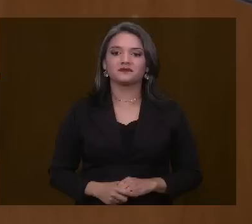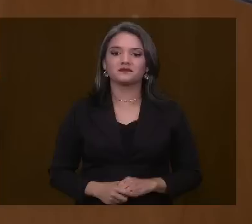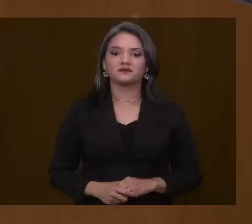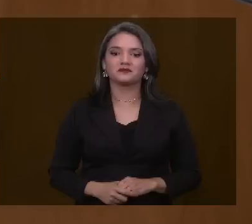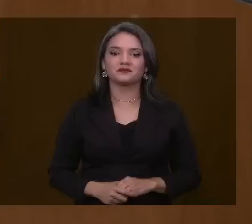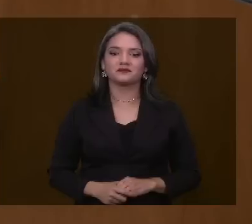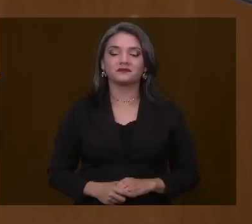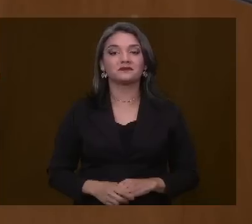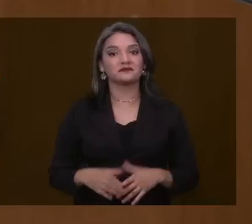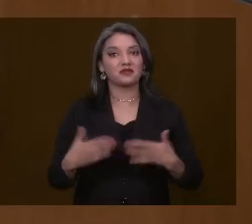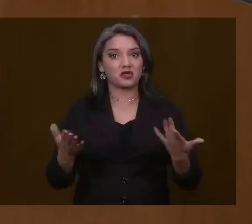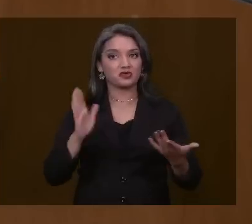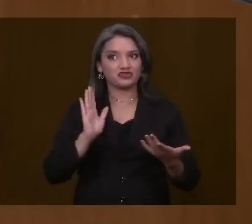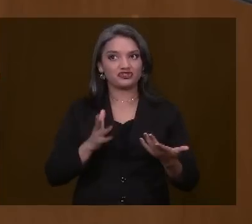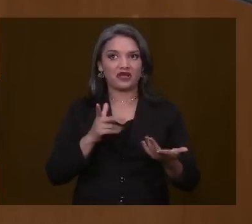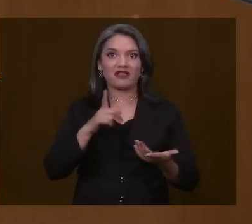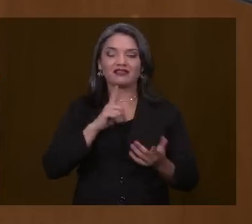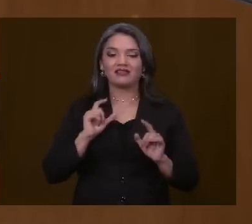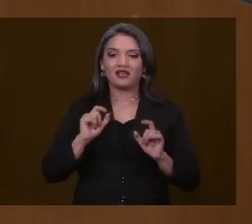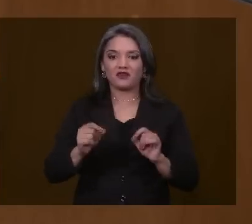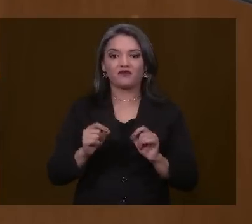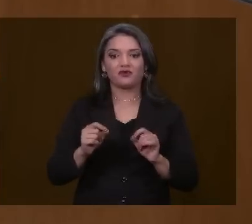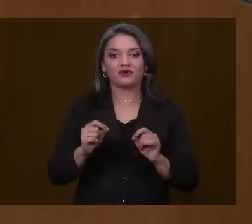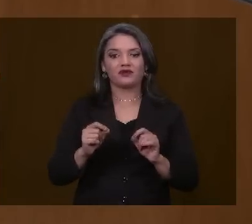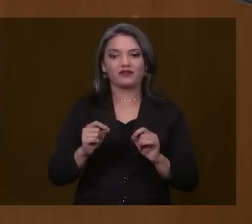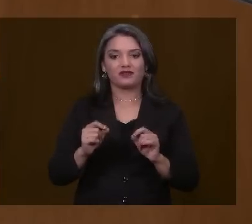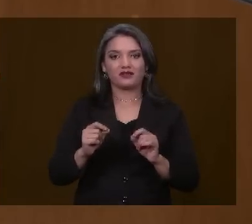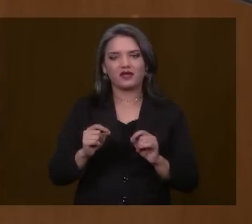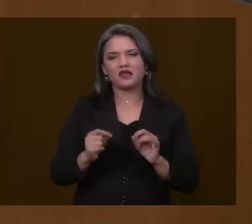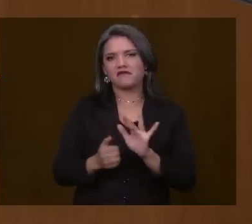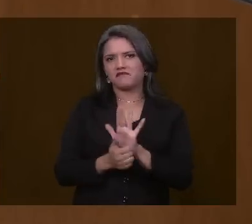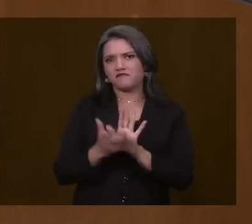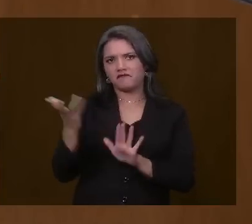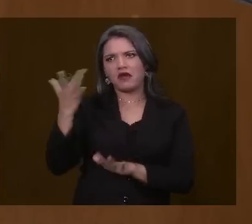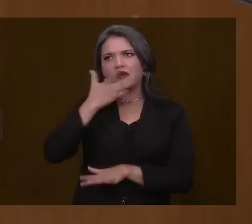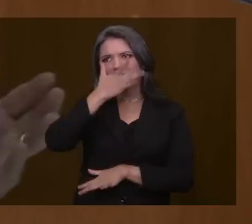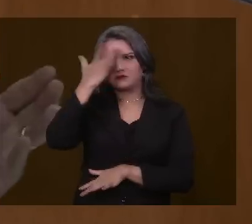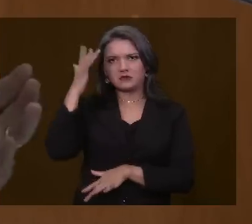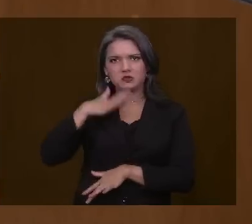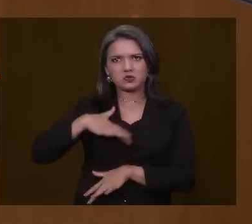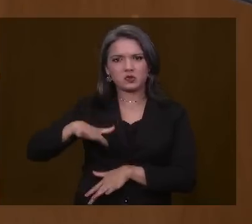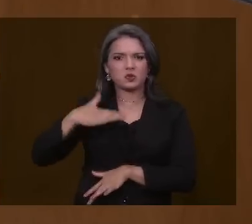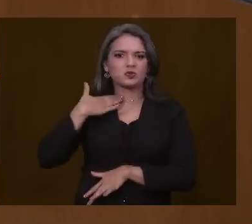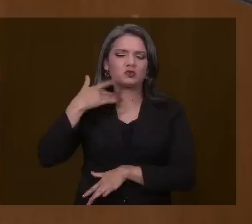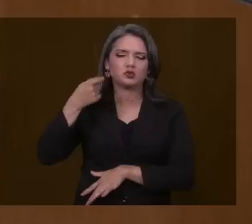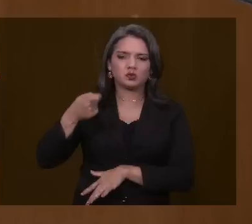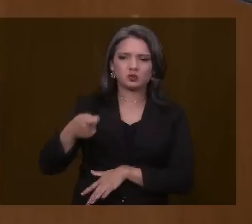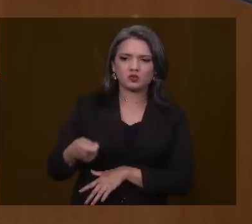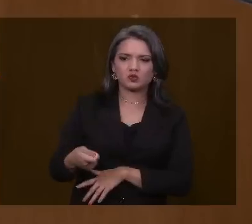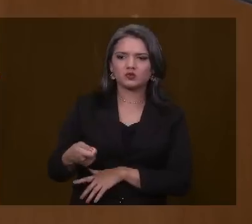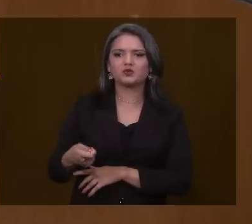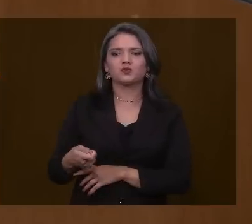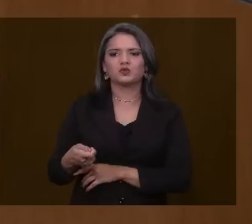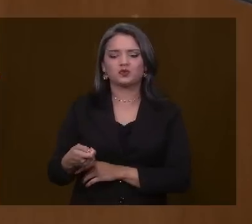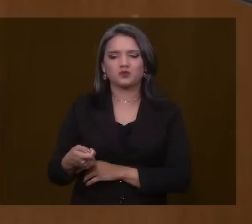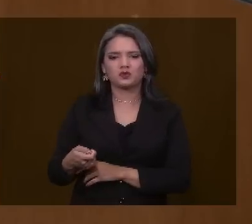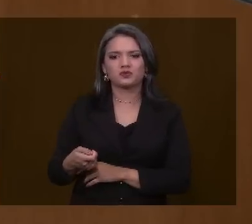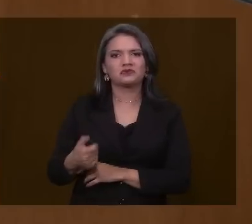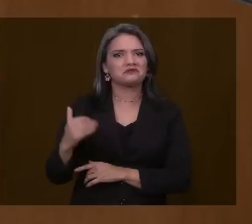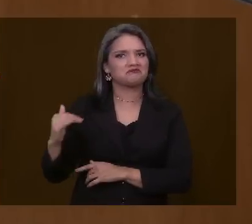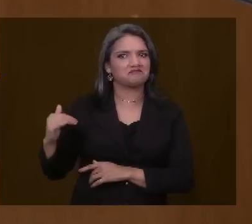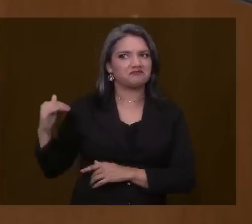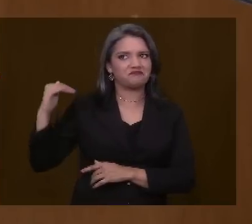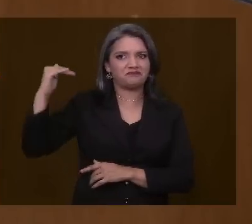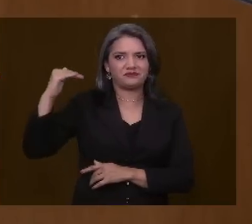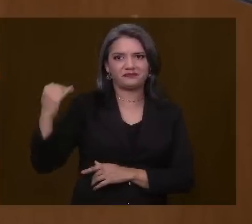já tiveram assento vultos jurídicos de grande